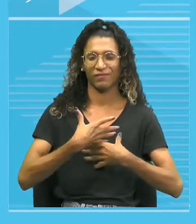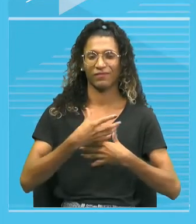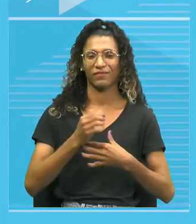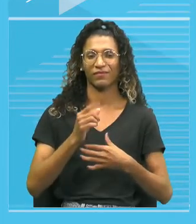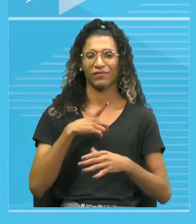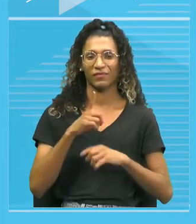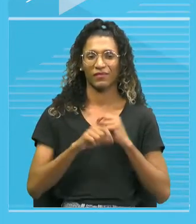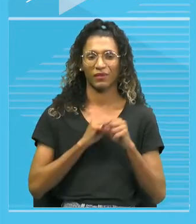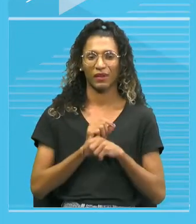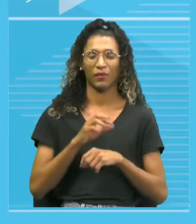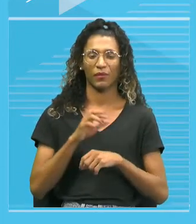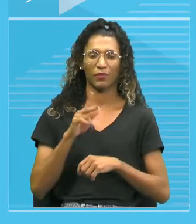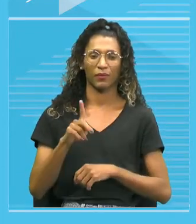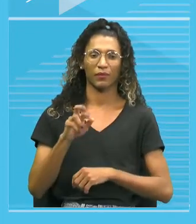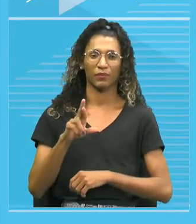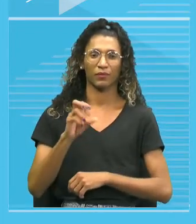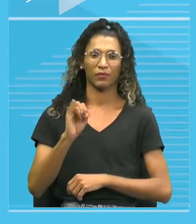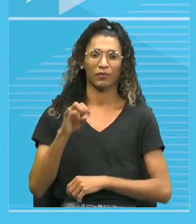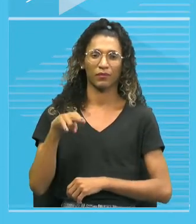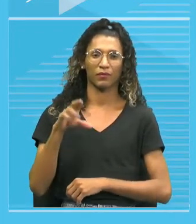O que é o chamado princípio Alara?